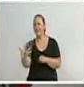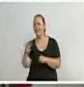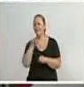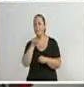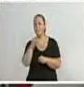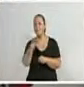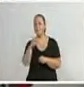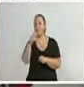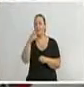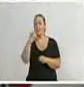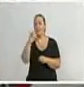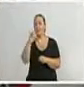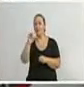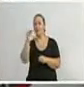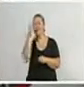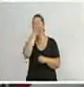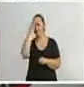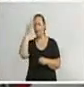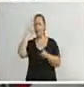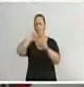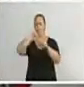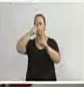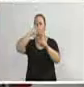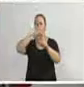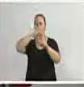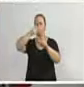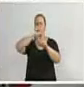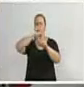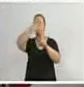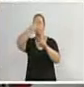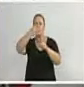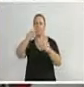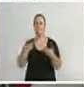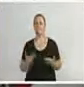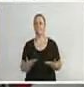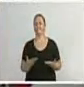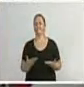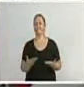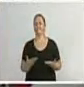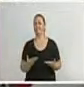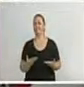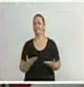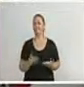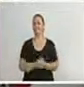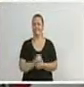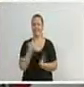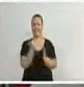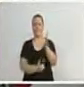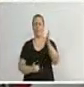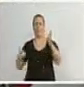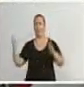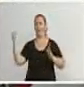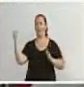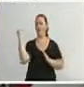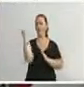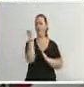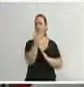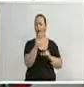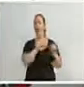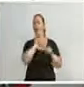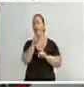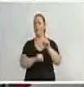Ou seja, supera em 1.200 habitantes aquilo que a ONU